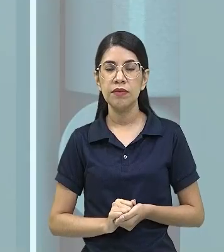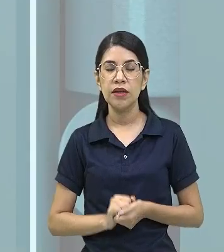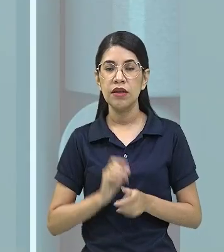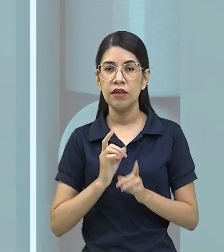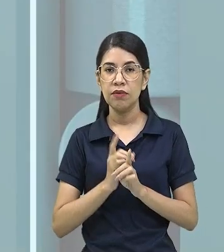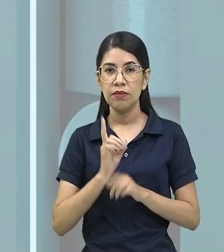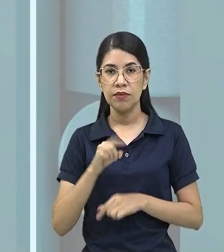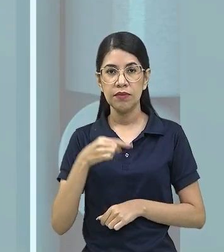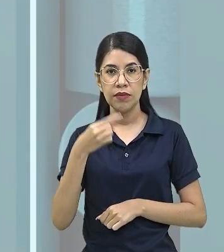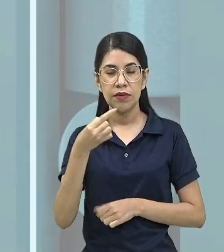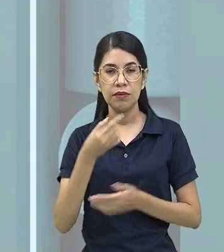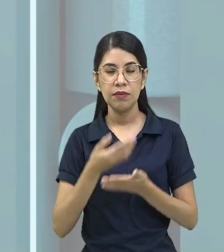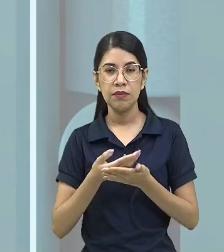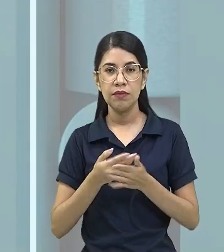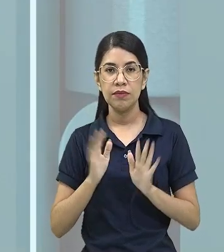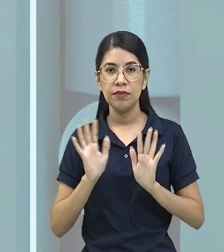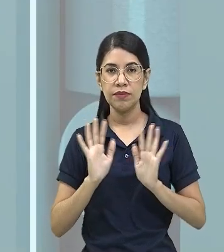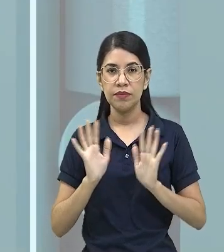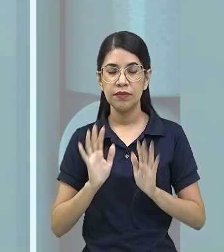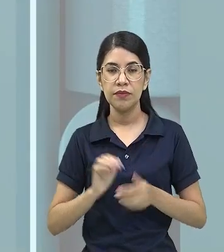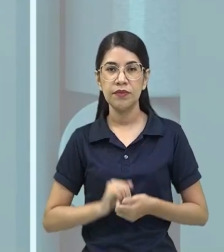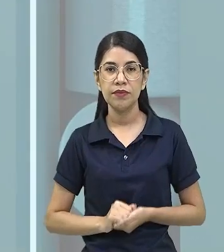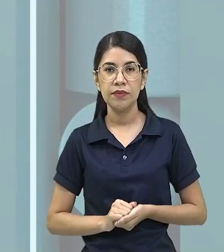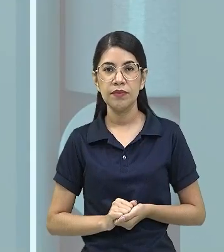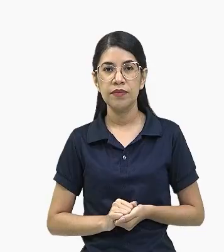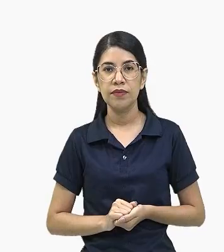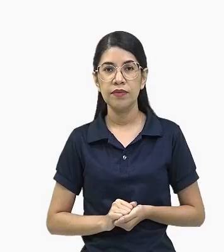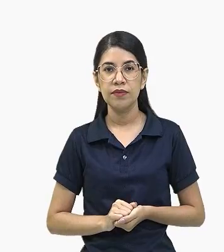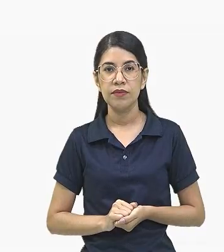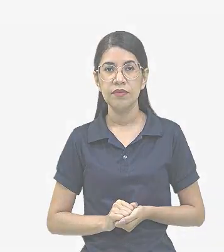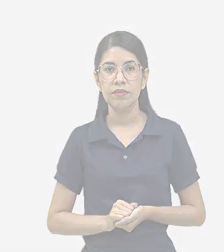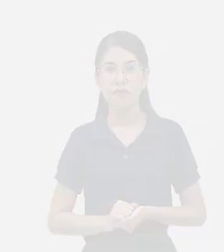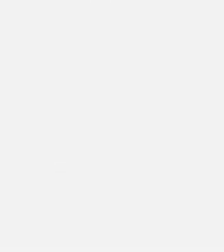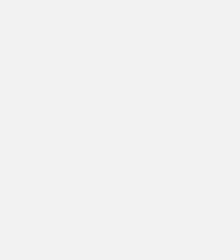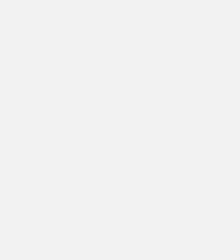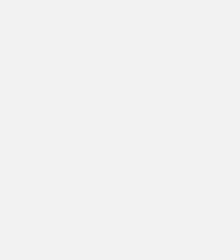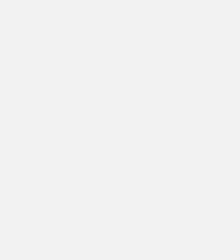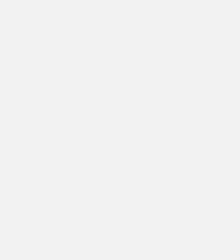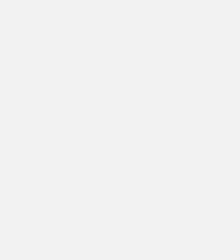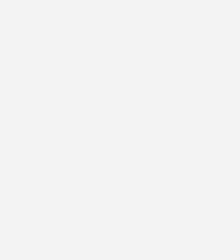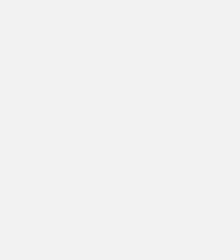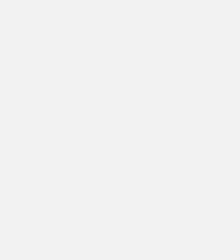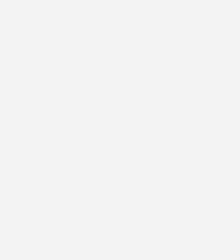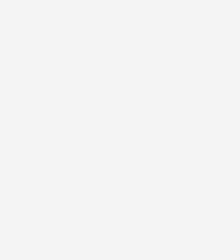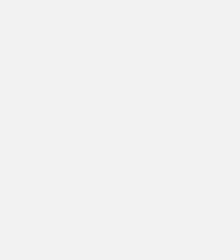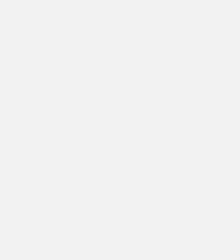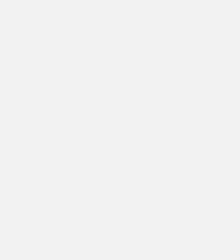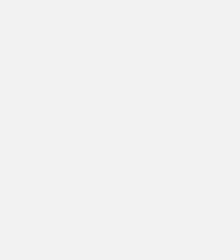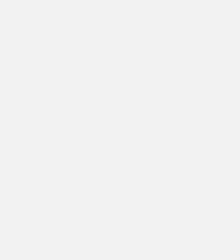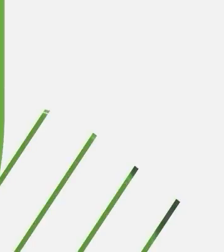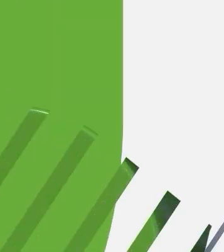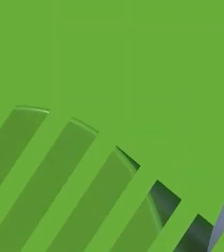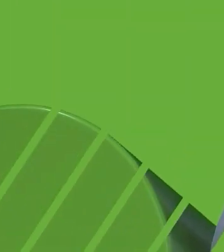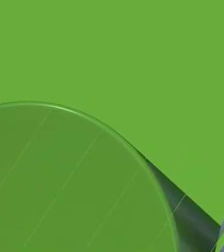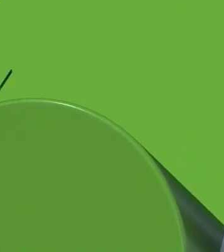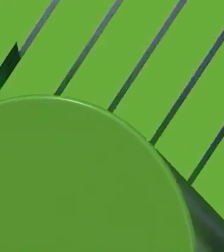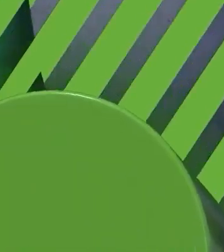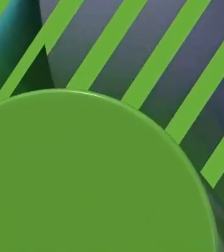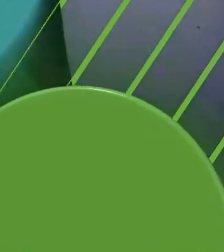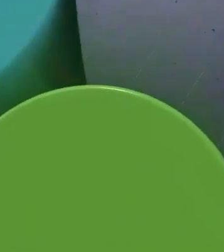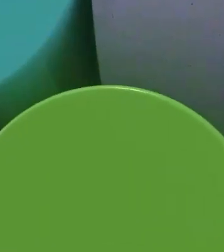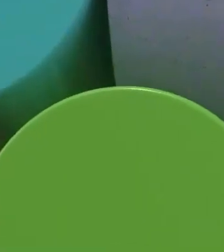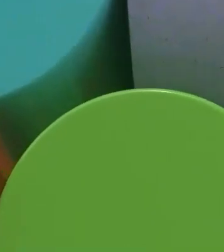se vê na nossa próxima aula. Bye, bye!